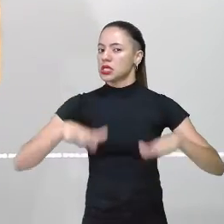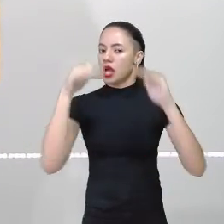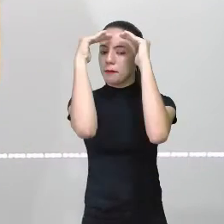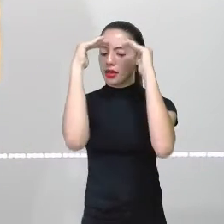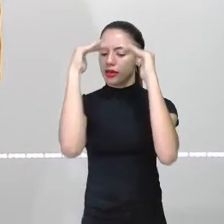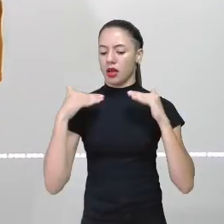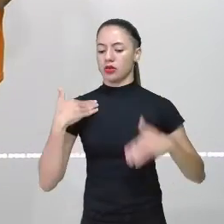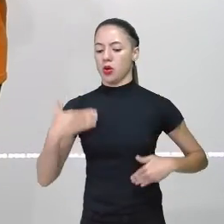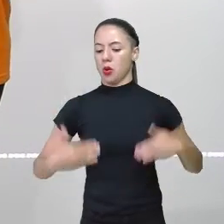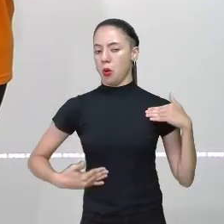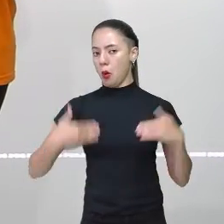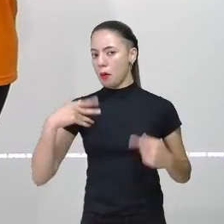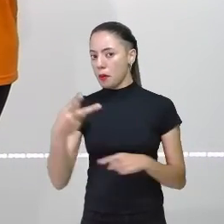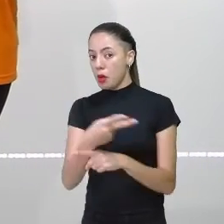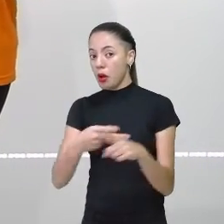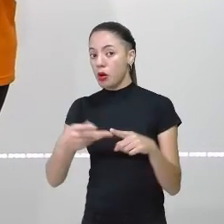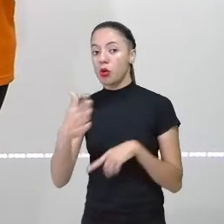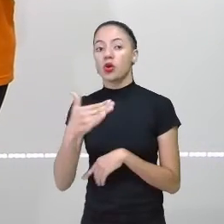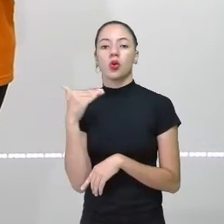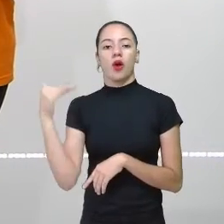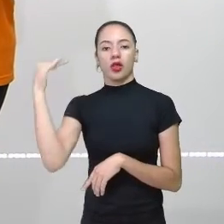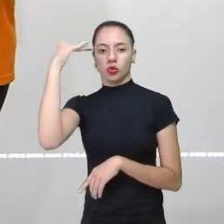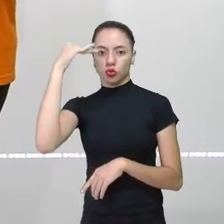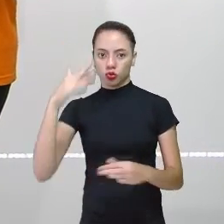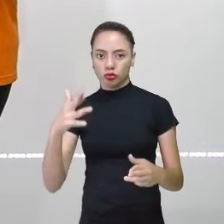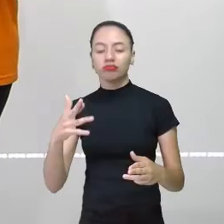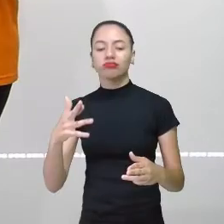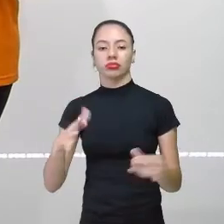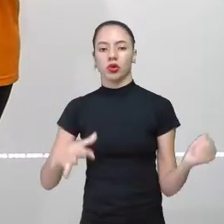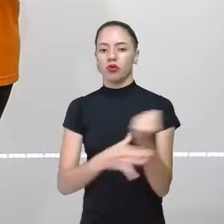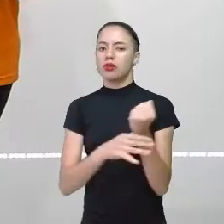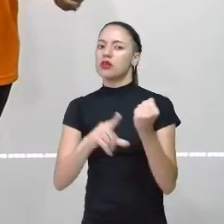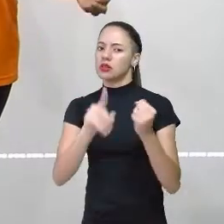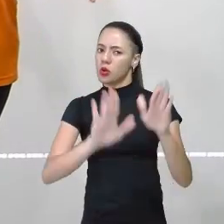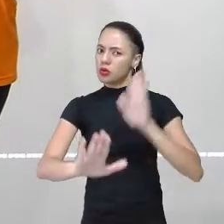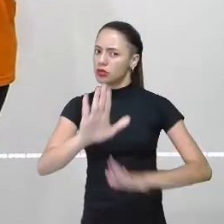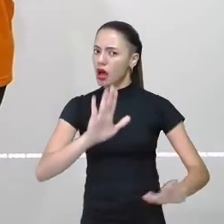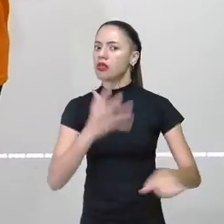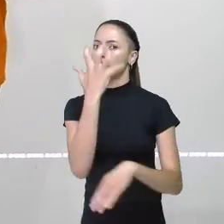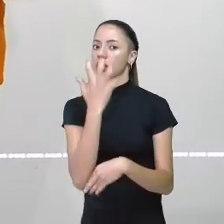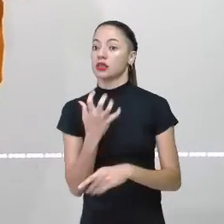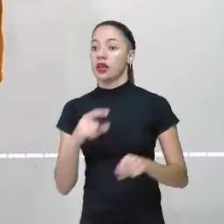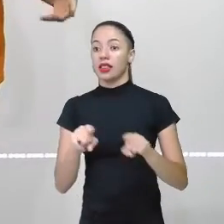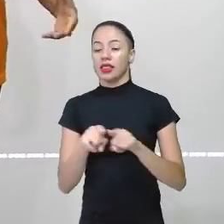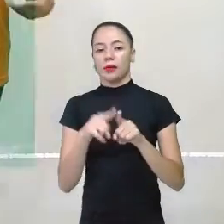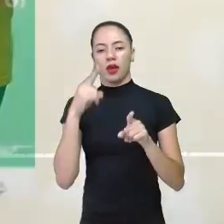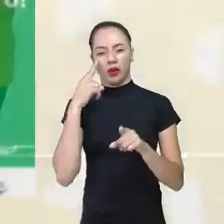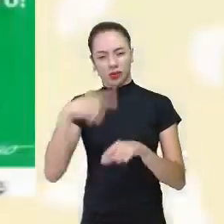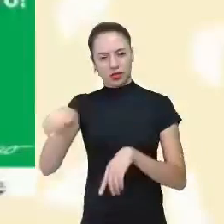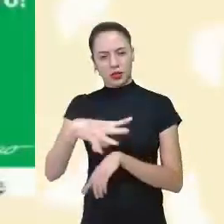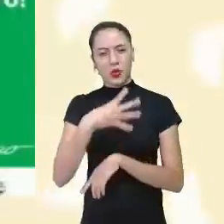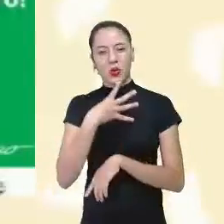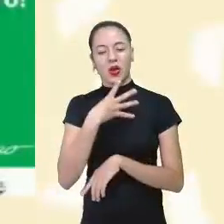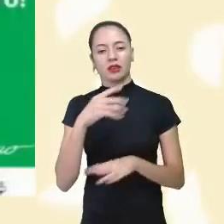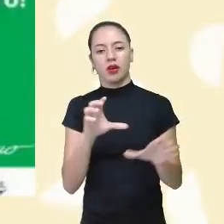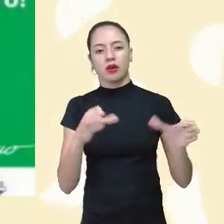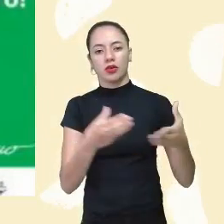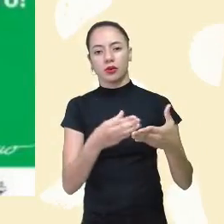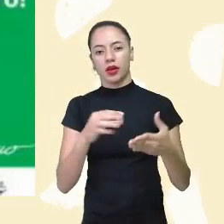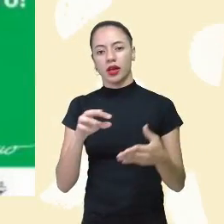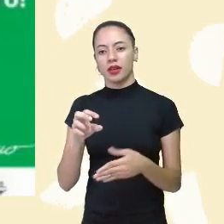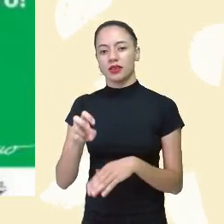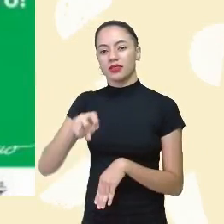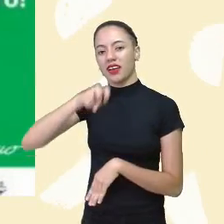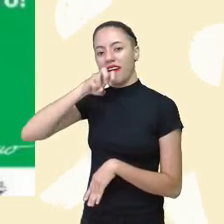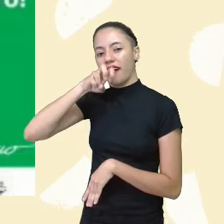de confiança. Tenha cuidados, porque é super sério. Tá aí a Turma da Mônica, né? Vocês conhecem esses personagens.